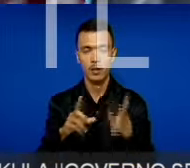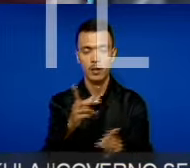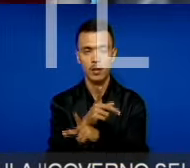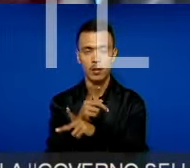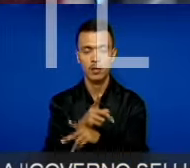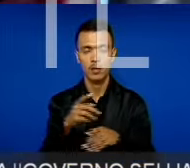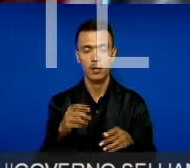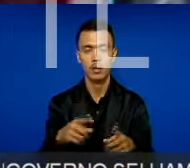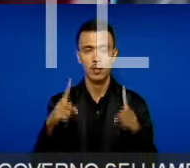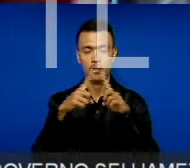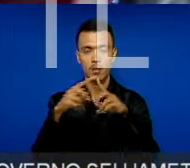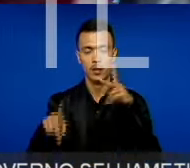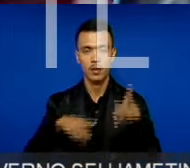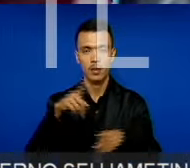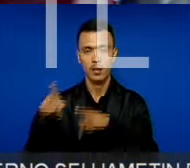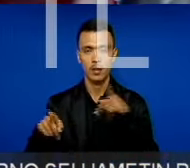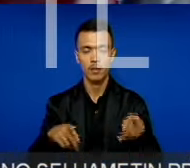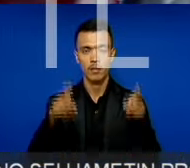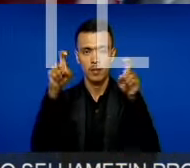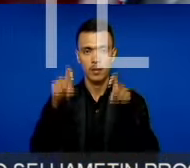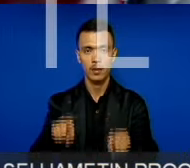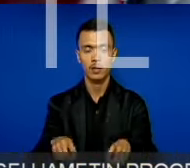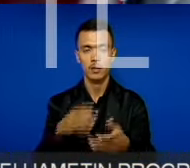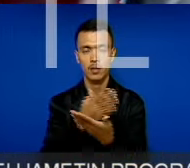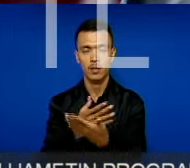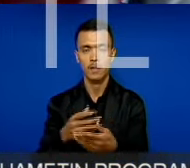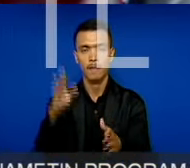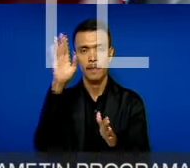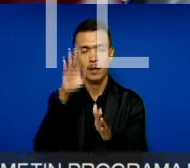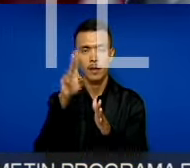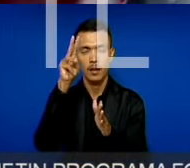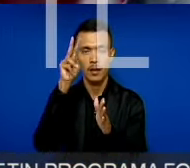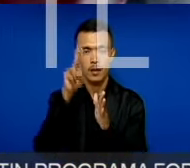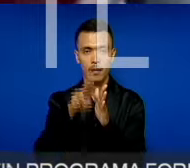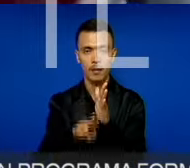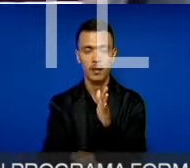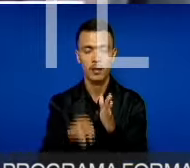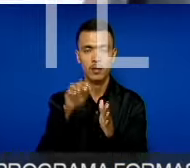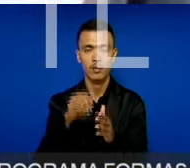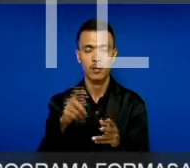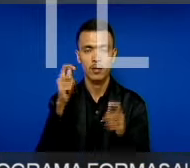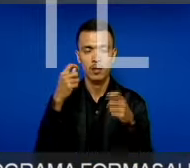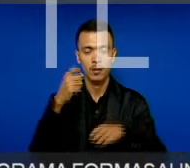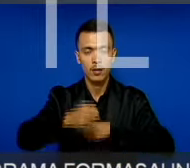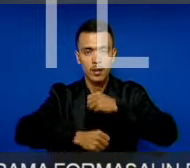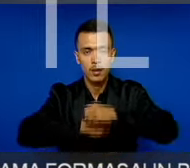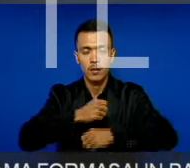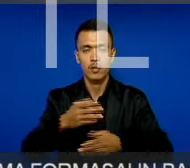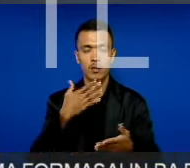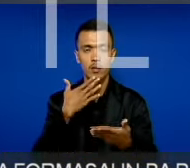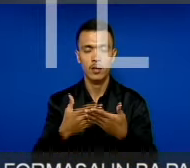assegura satisfação ba beneficiário ba necessidades básicas a menos teros no fo condição nebe dia gliu ba dignidade